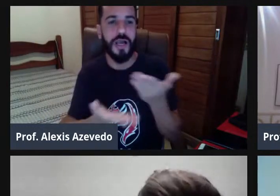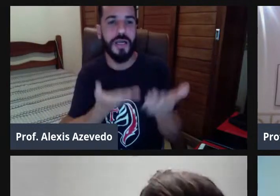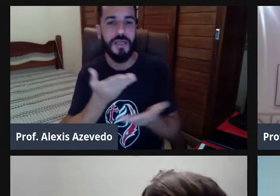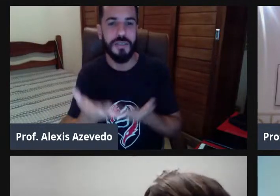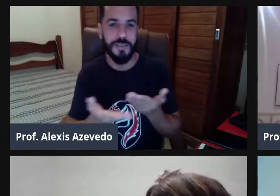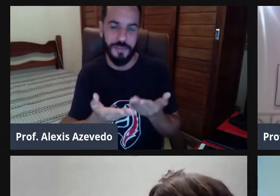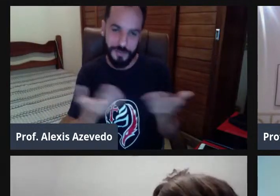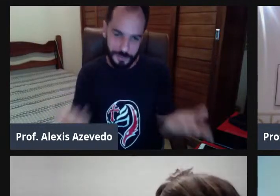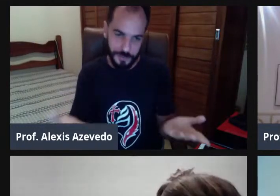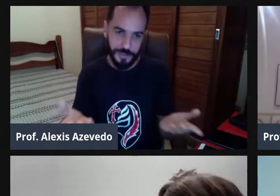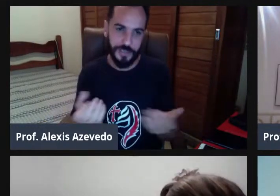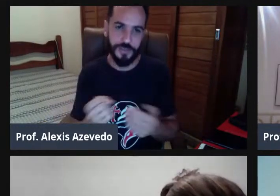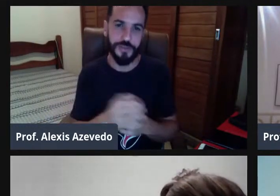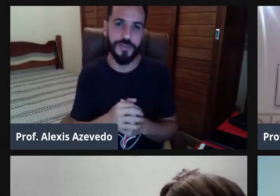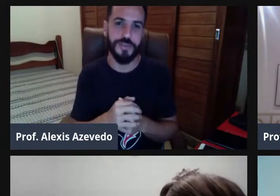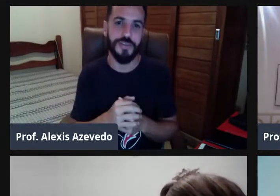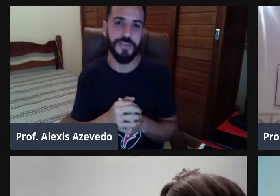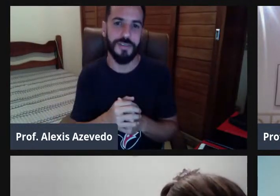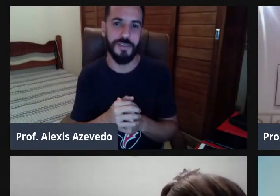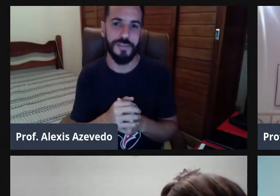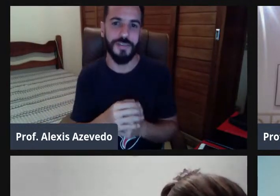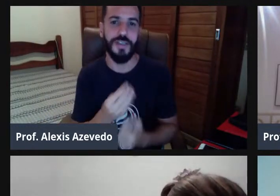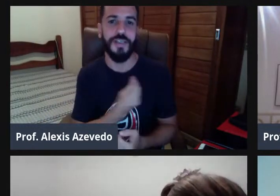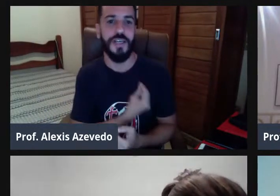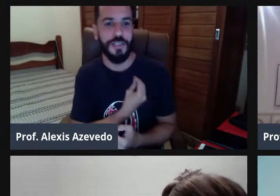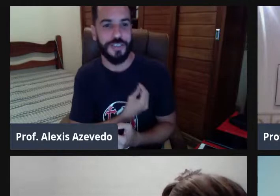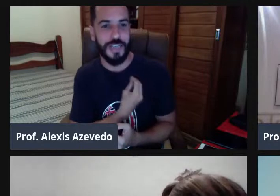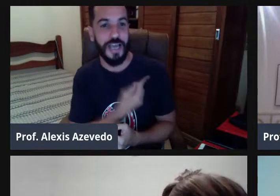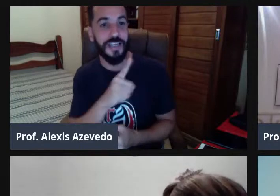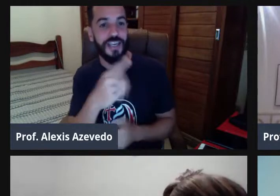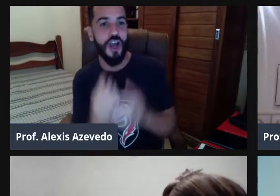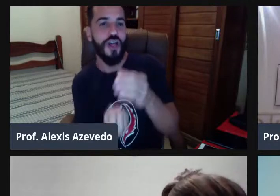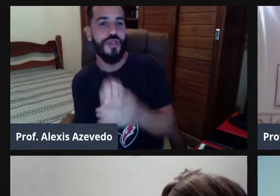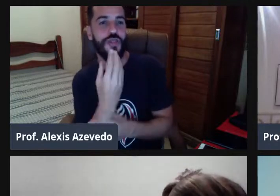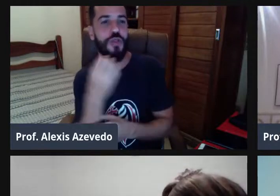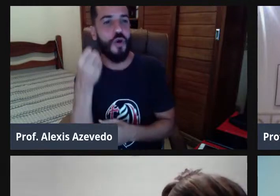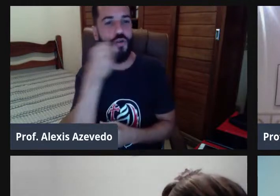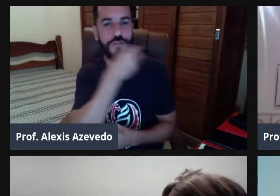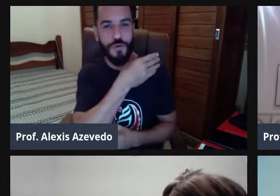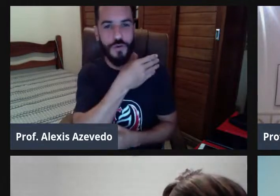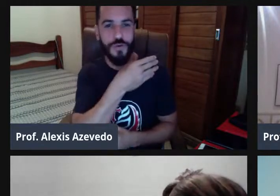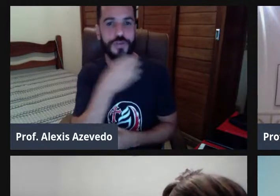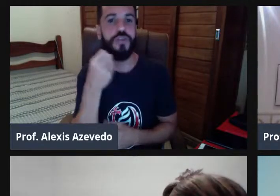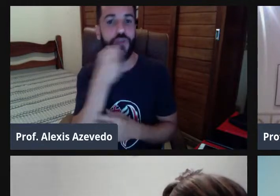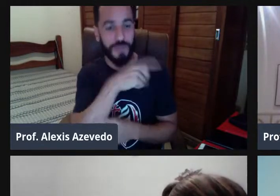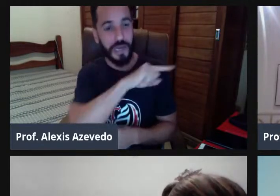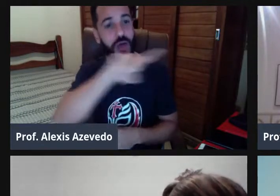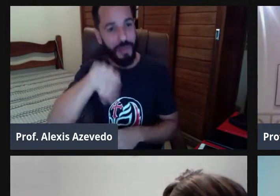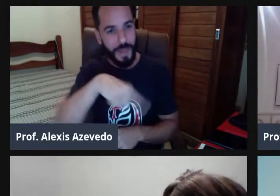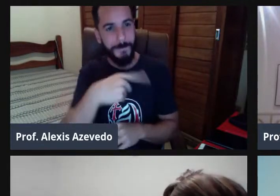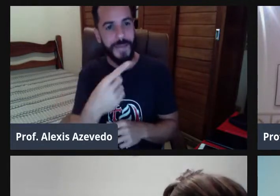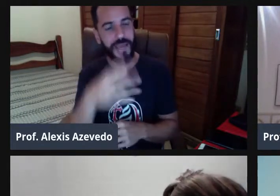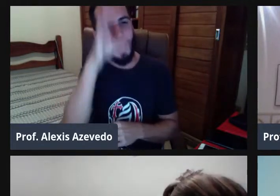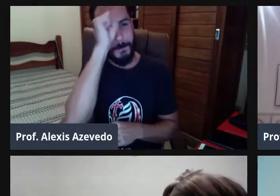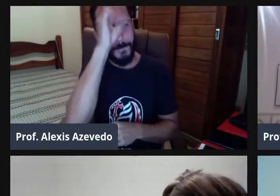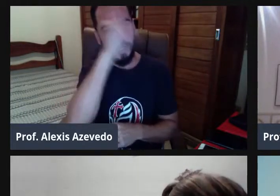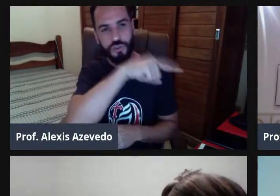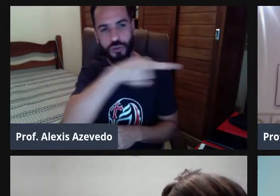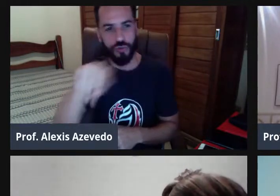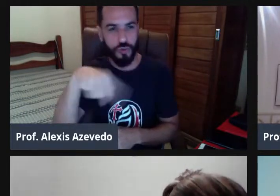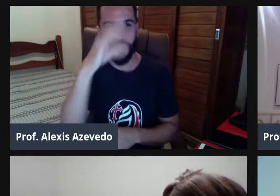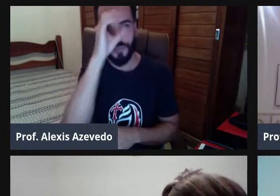E é isso, estar aqui estreando esse canal aqui também é um grande aprendizado, mas a